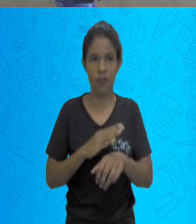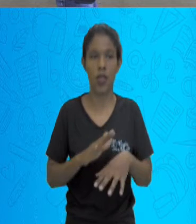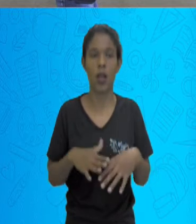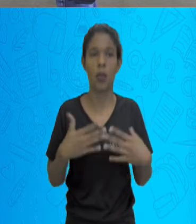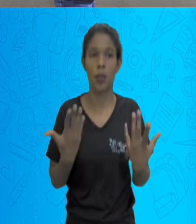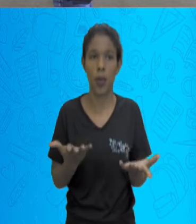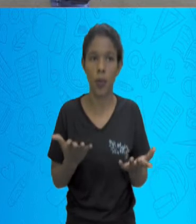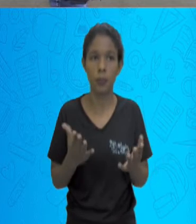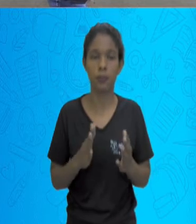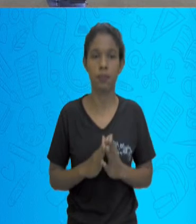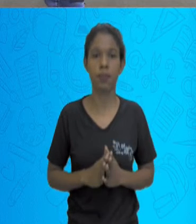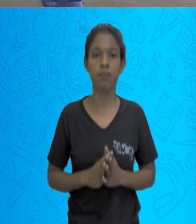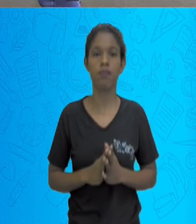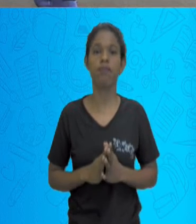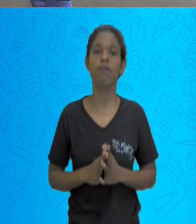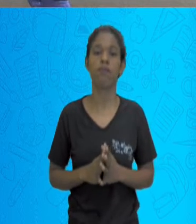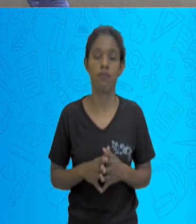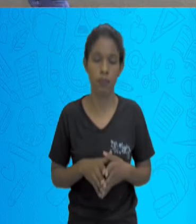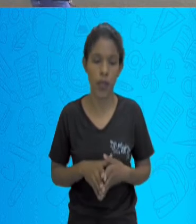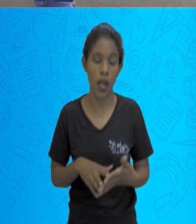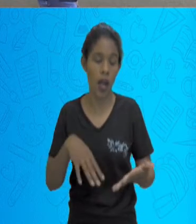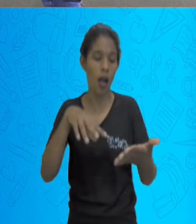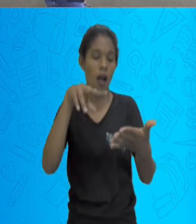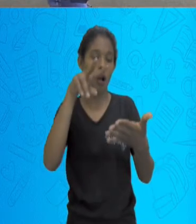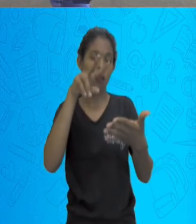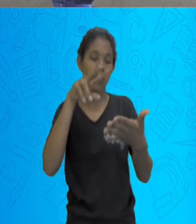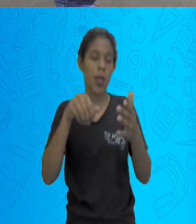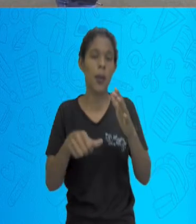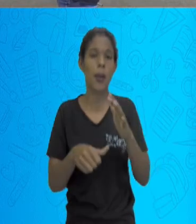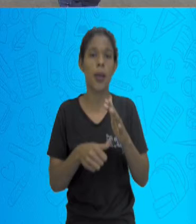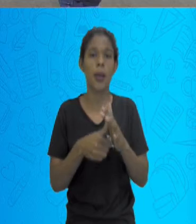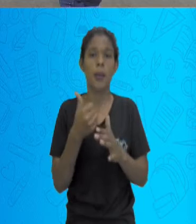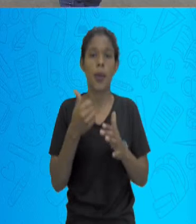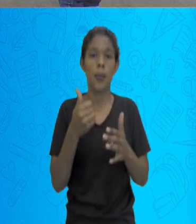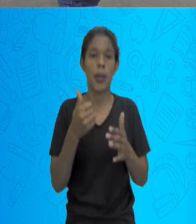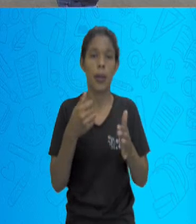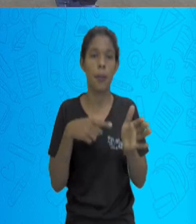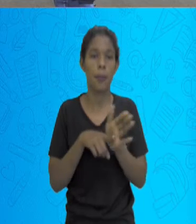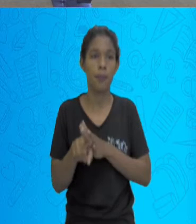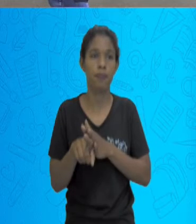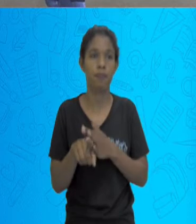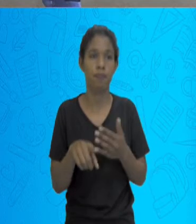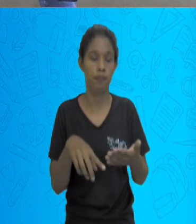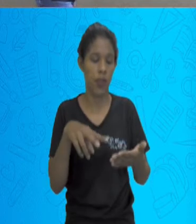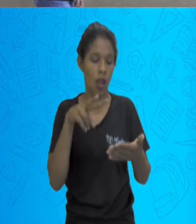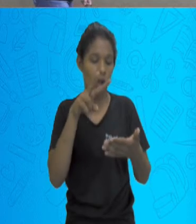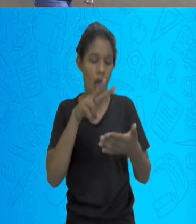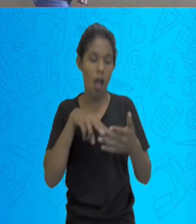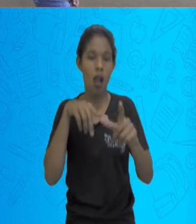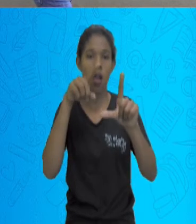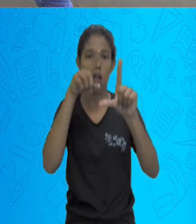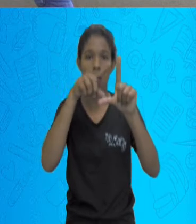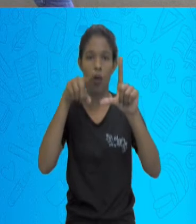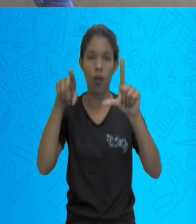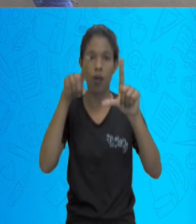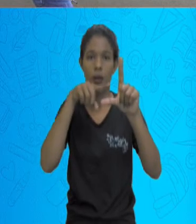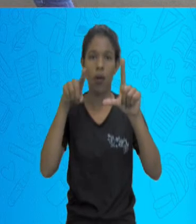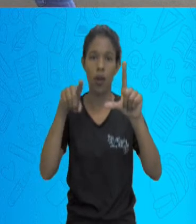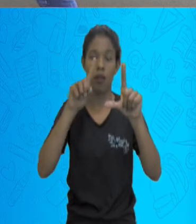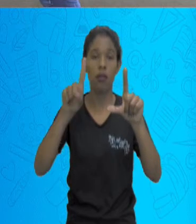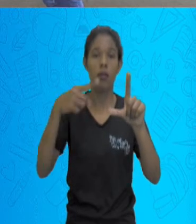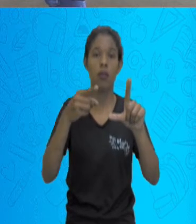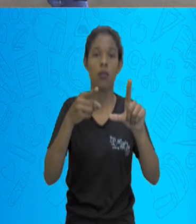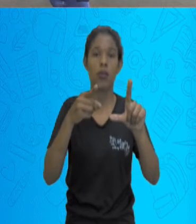Vejam só. Leia os dados do gráfico e responda às questões. Então, aqui nós temos um gráfico que